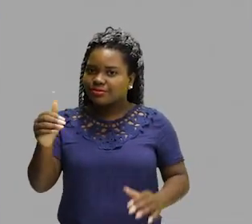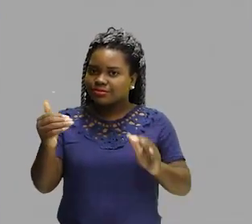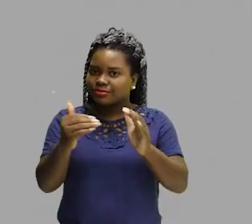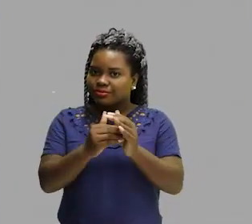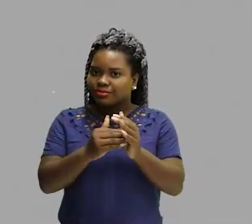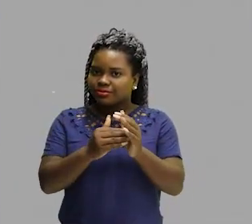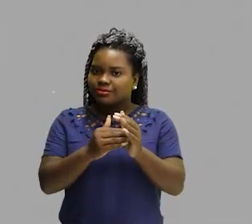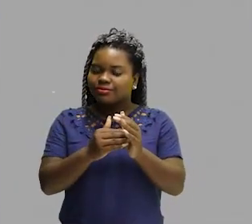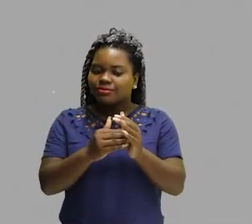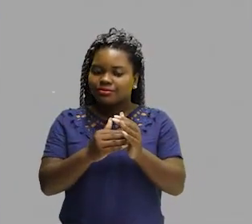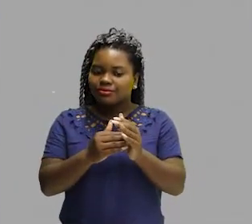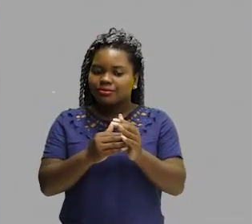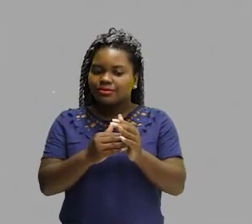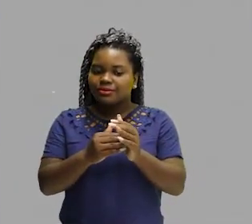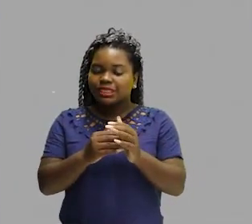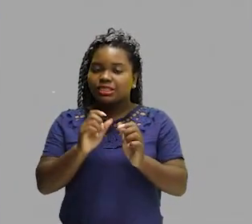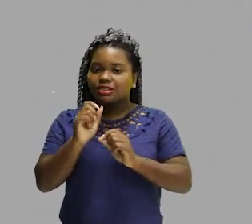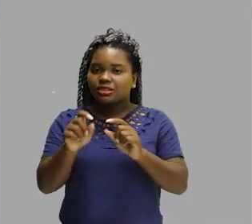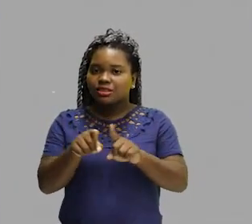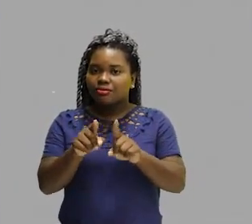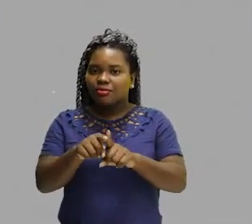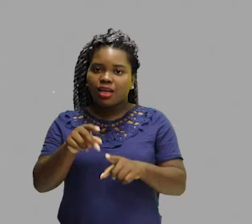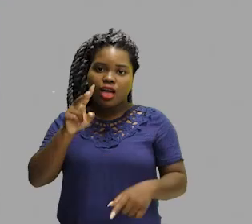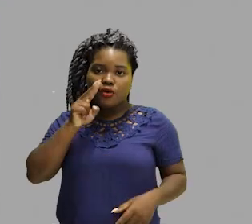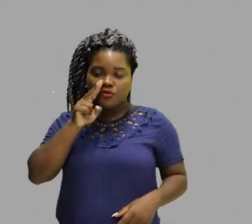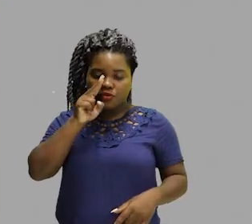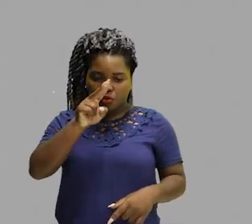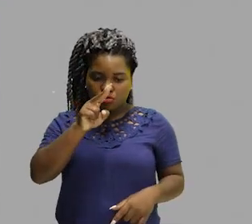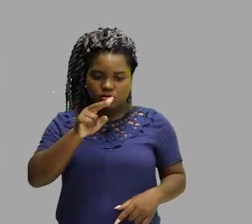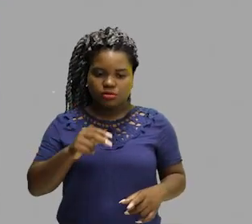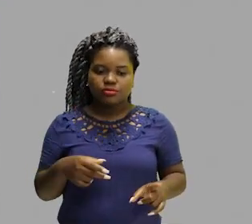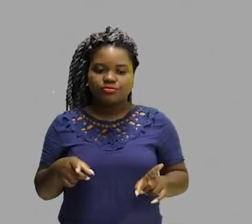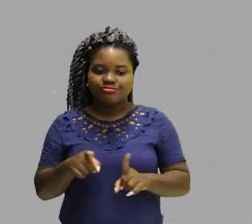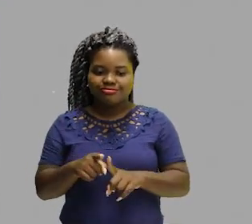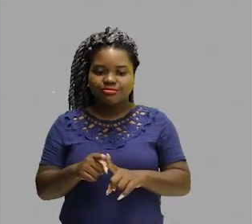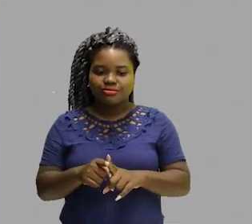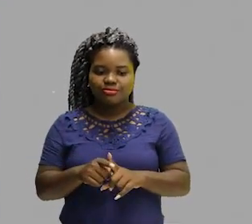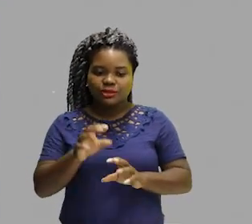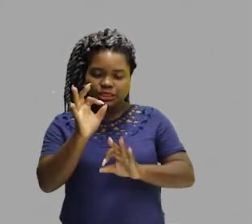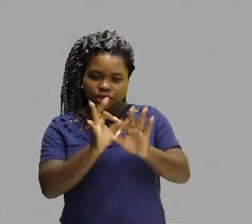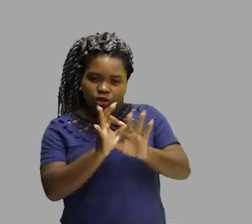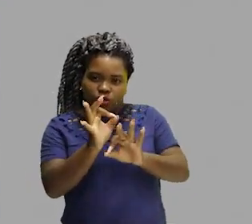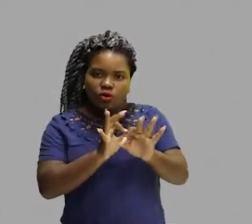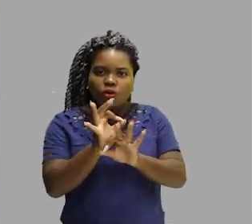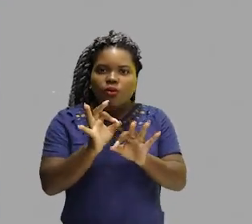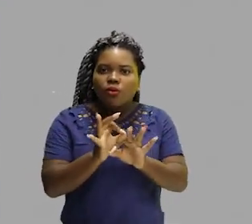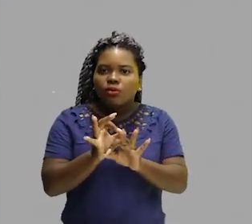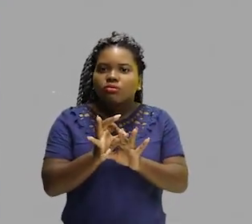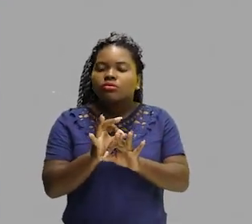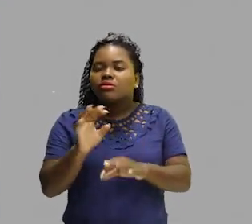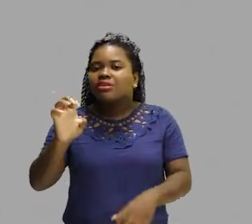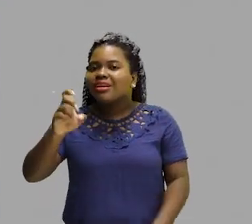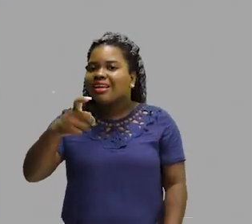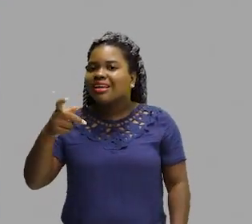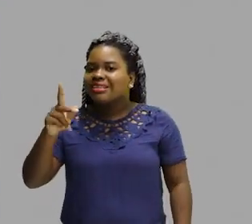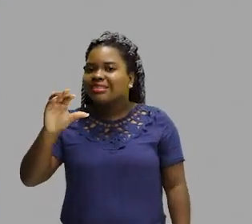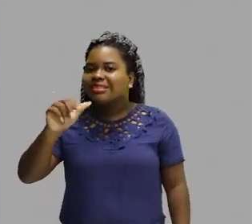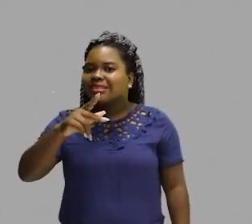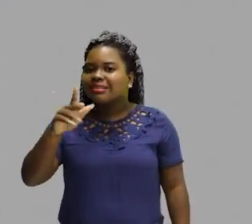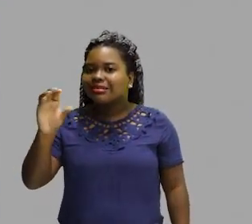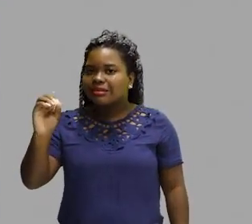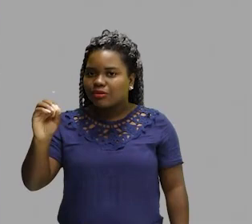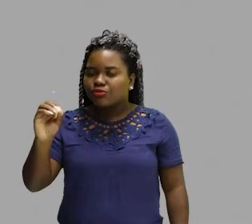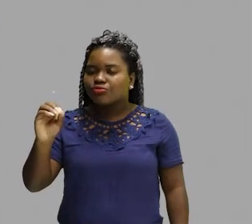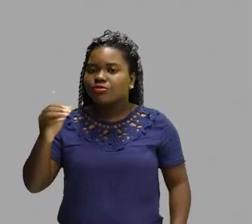palavra e é uma sílaba tônica. Aí, no caso, eu conto com ela, tá? Então, quando eu estiver fazendo isso aqui a gente chama de escansão, a gente estuda isso